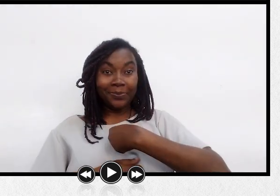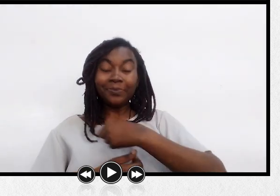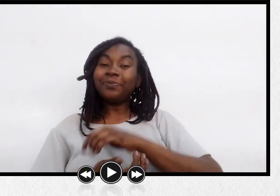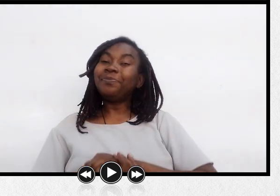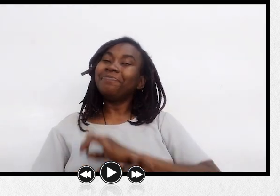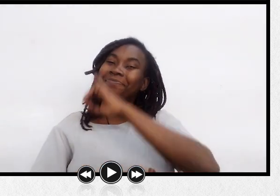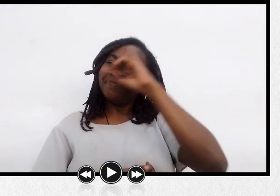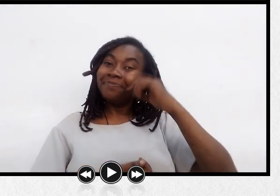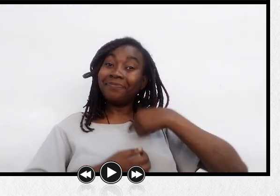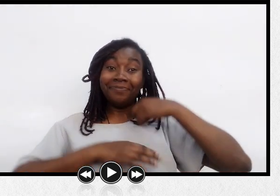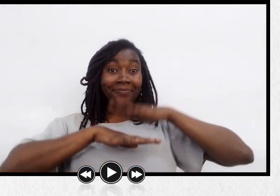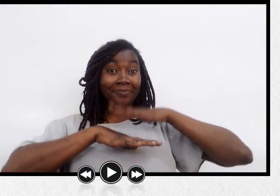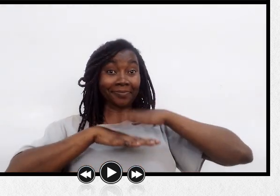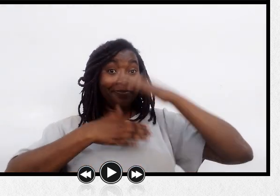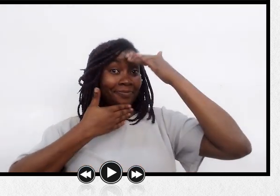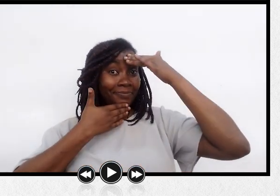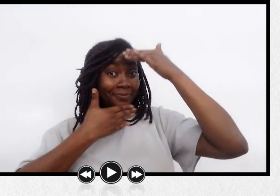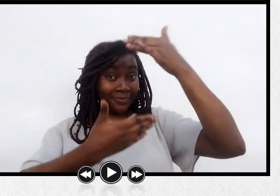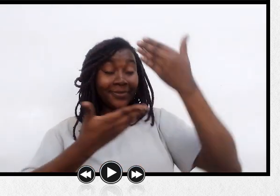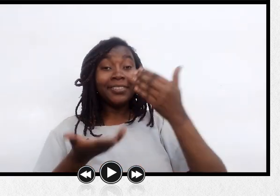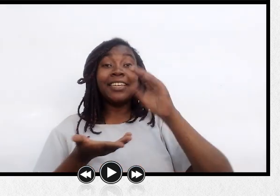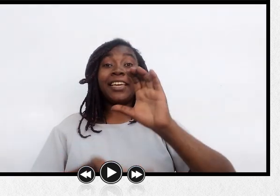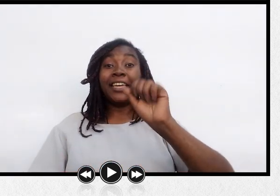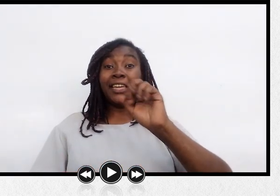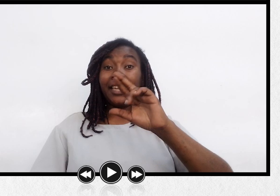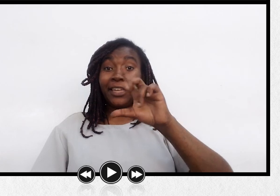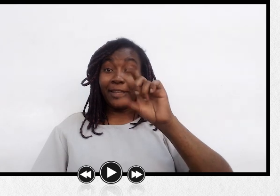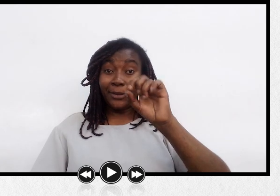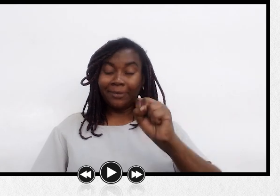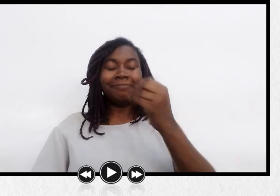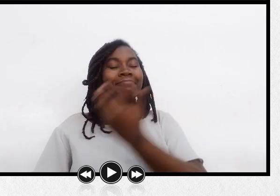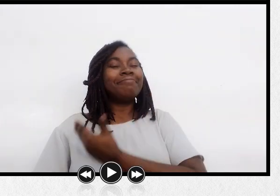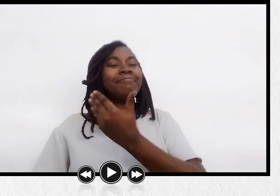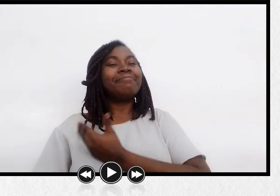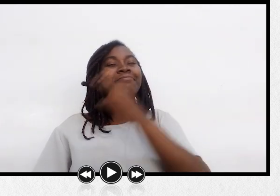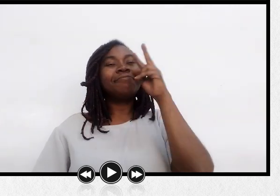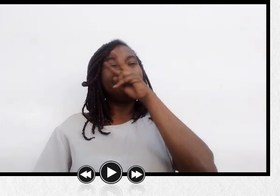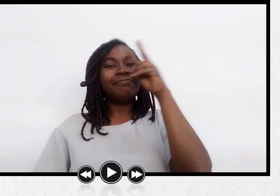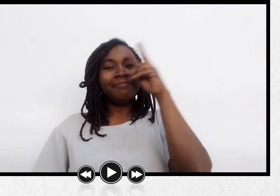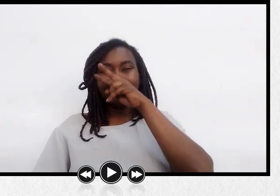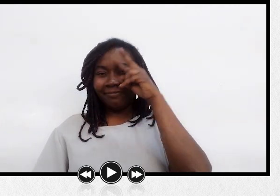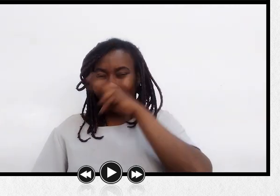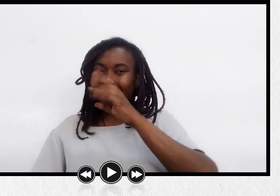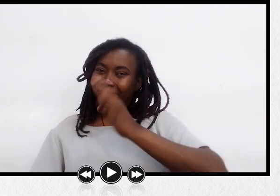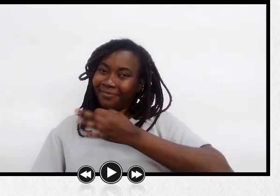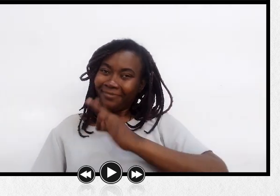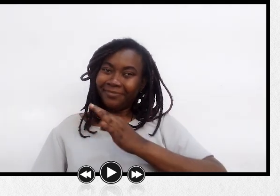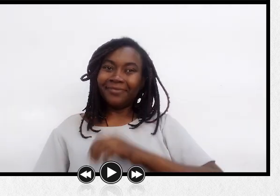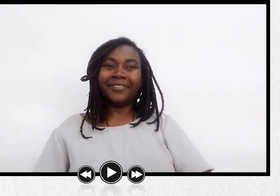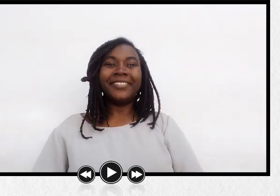Oi, eu que agradeço. Carlos, um grande amigo, além de tudo, um